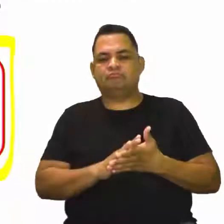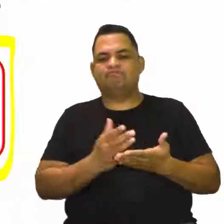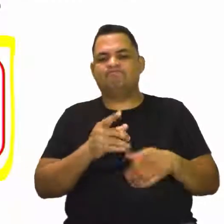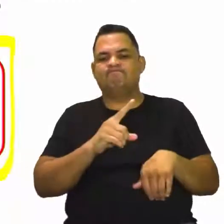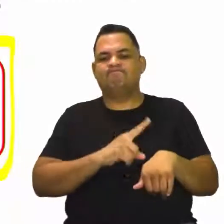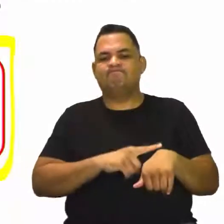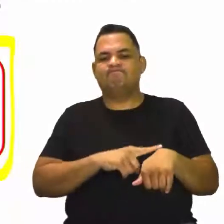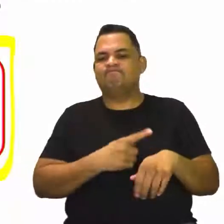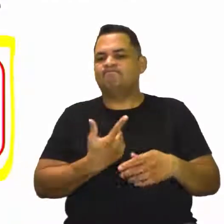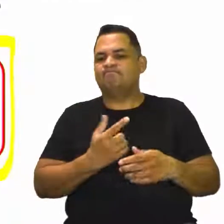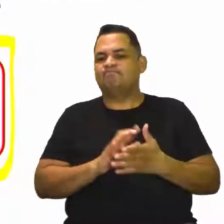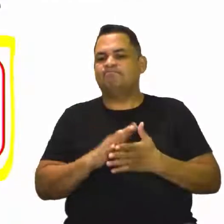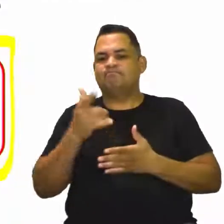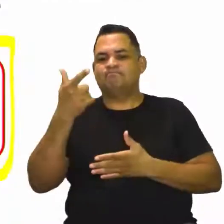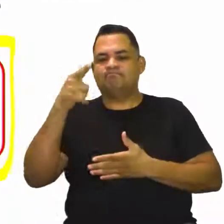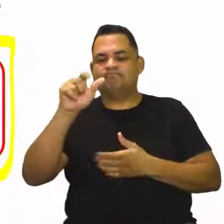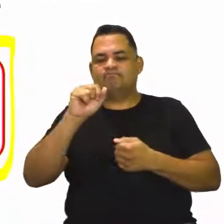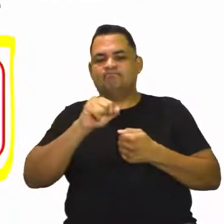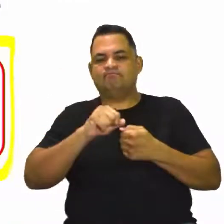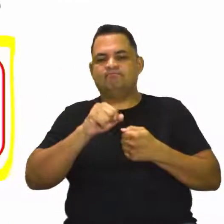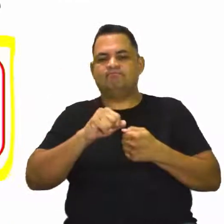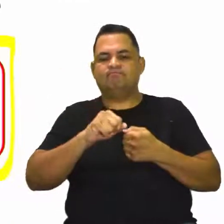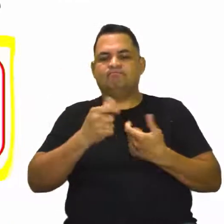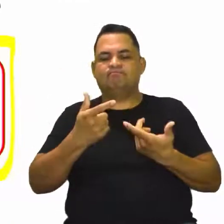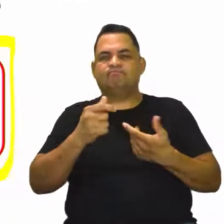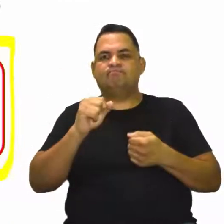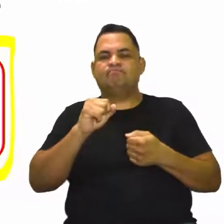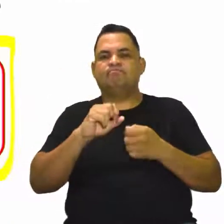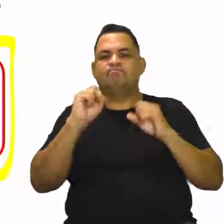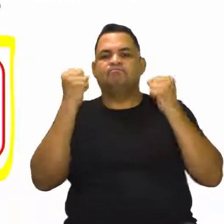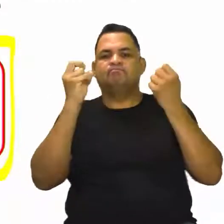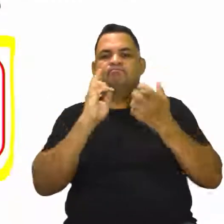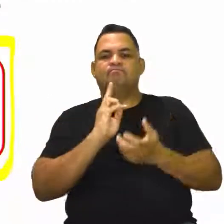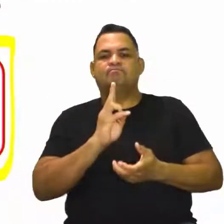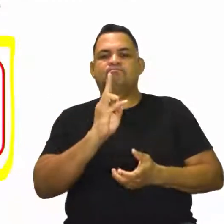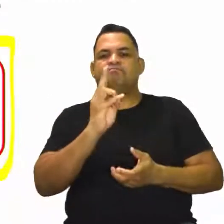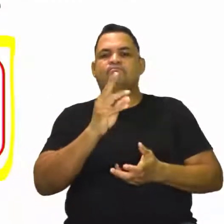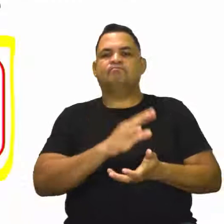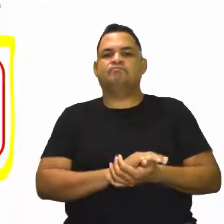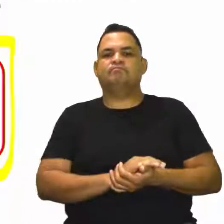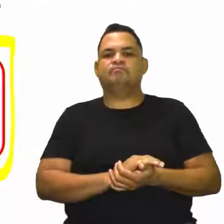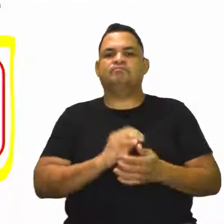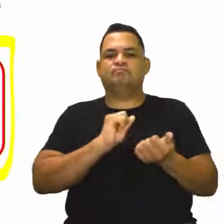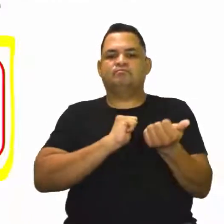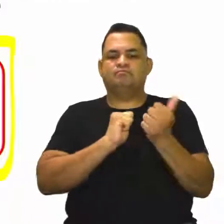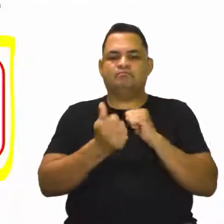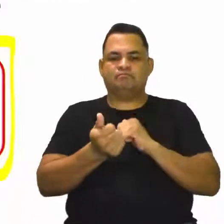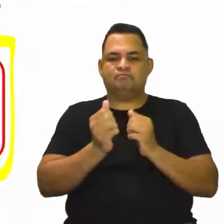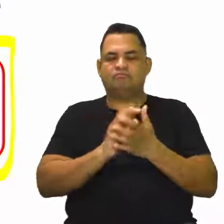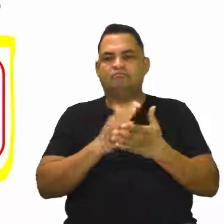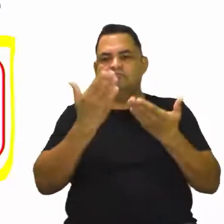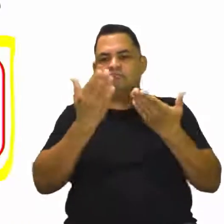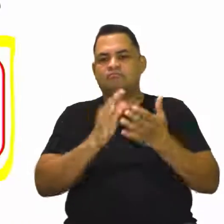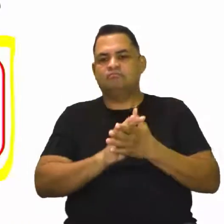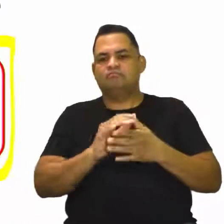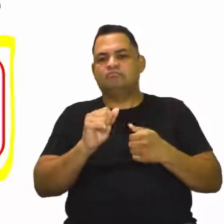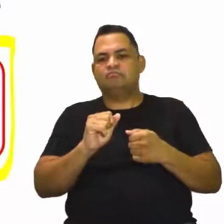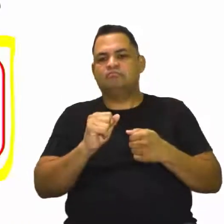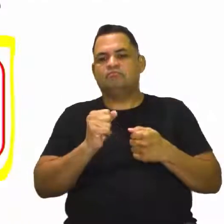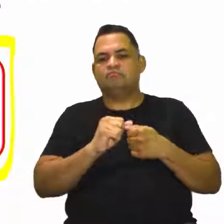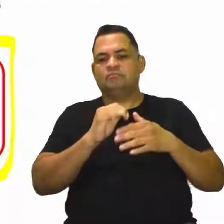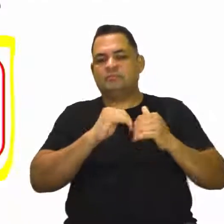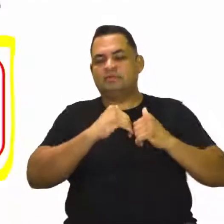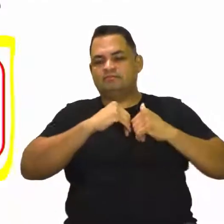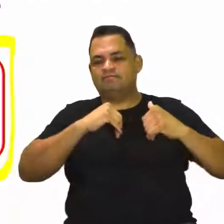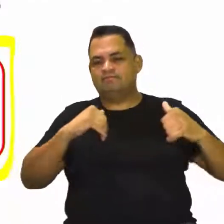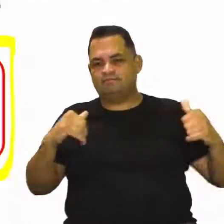em que eles não conseguem realizar aí essa frequência das atividades físicas, dos esportes, das modalidades, e faz com que eles se